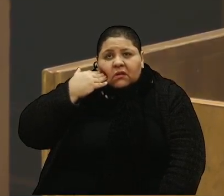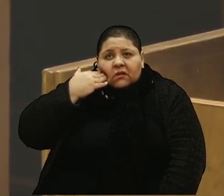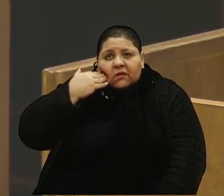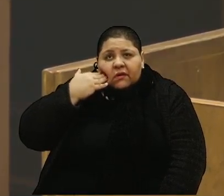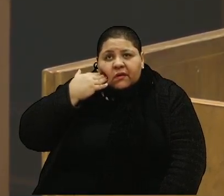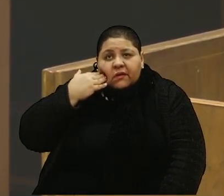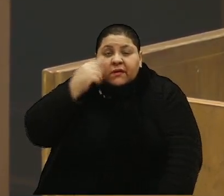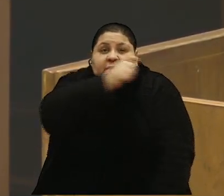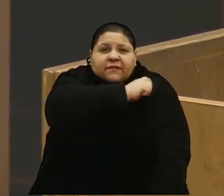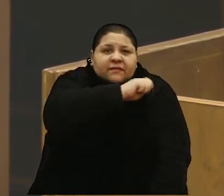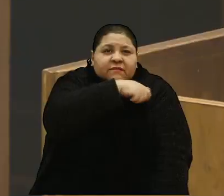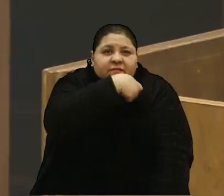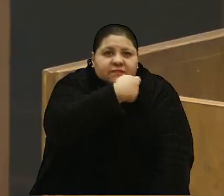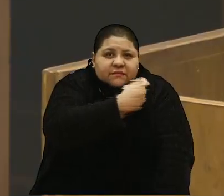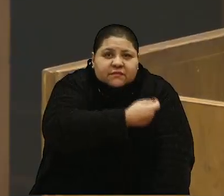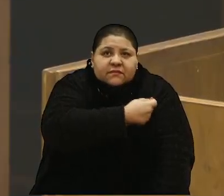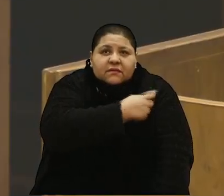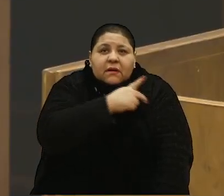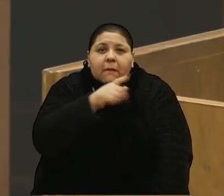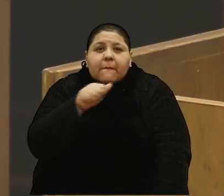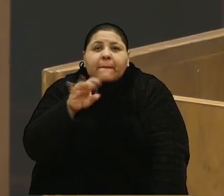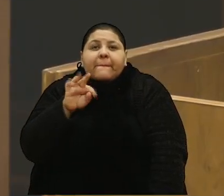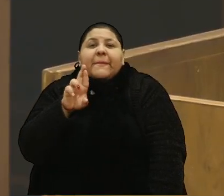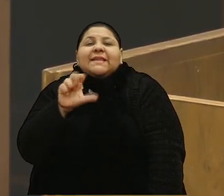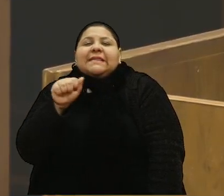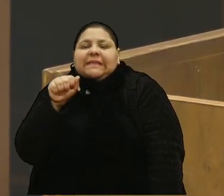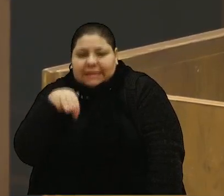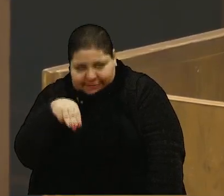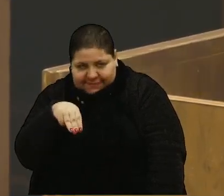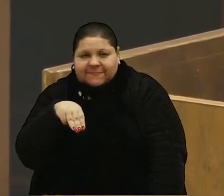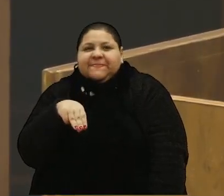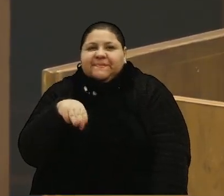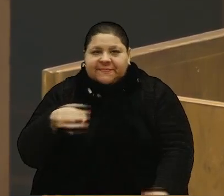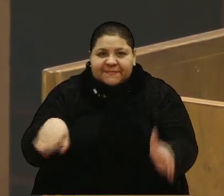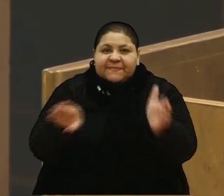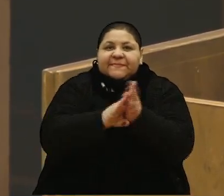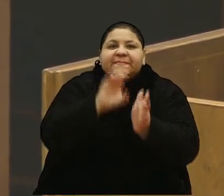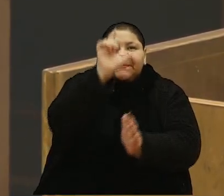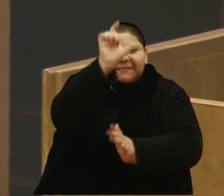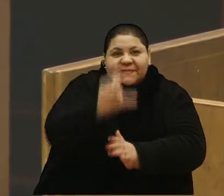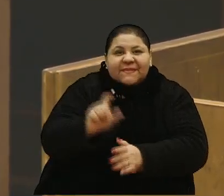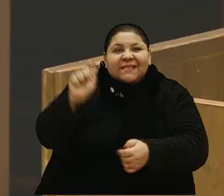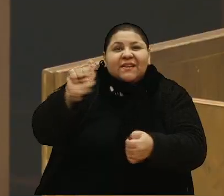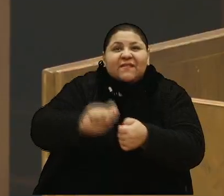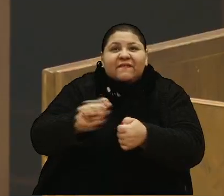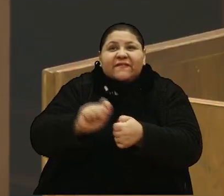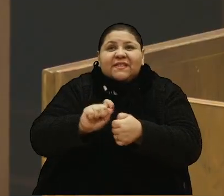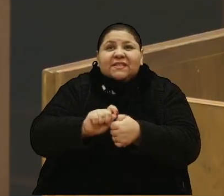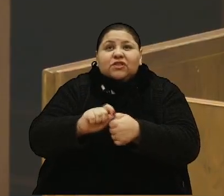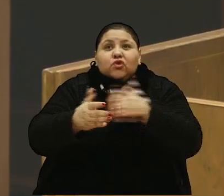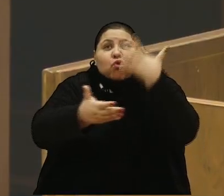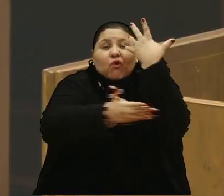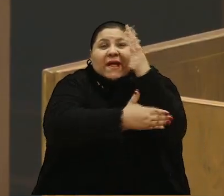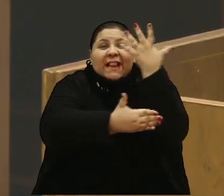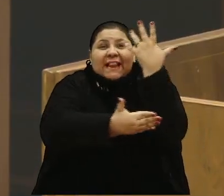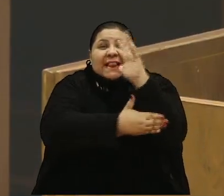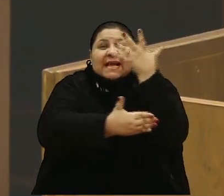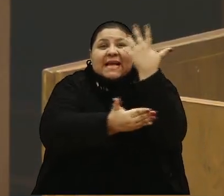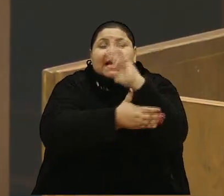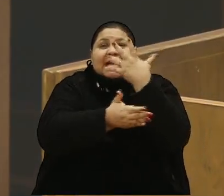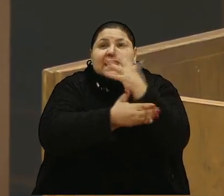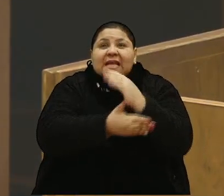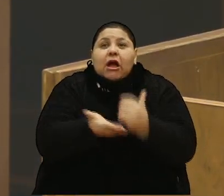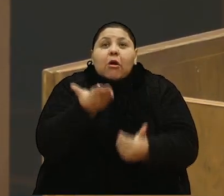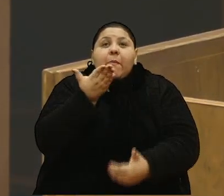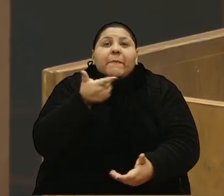aonde a fiscalização, a patrã chegou lá, e esse senhor fazendo lenha para ganhar o pão de